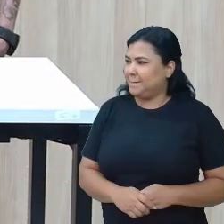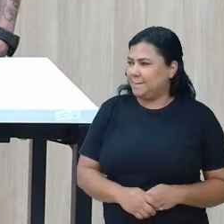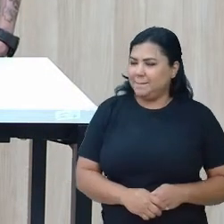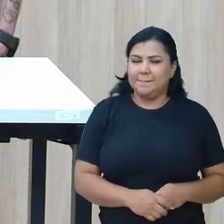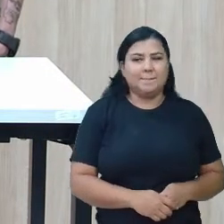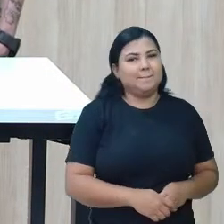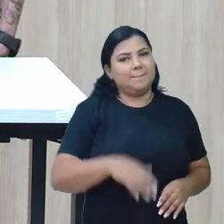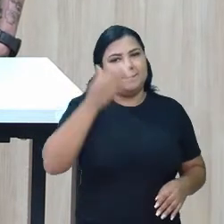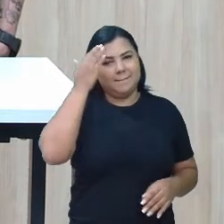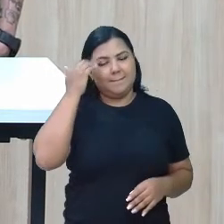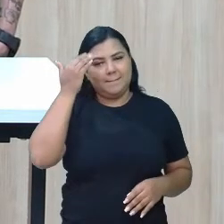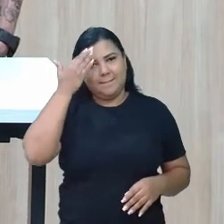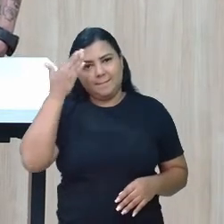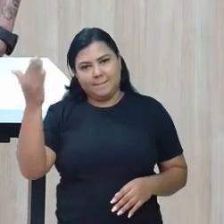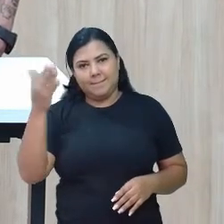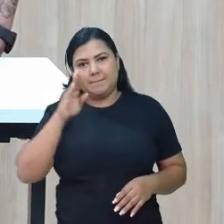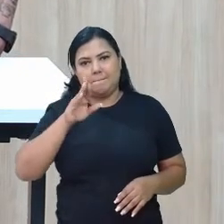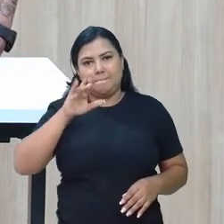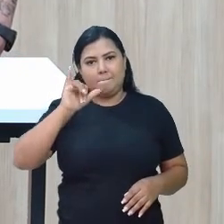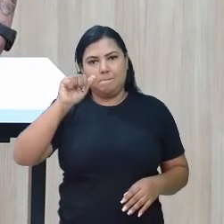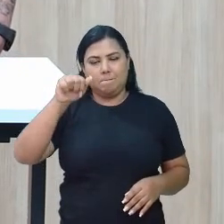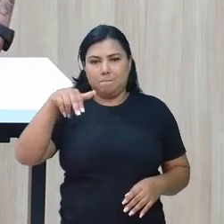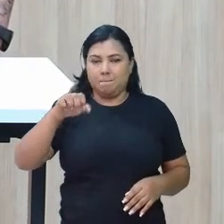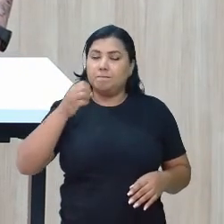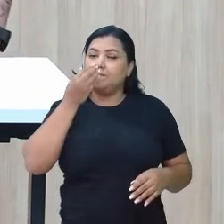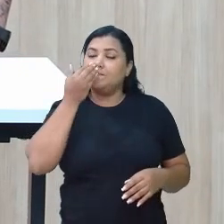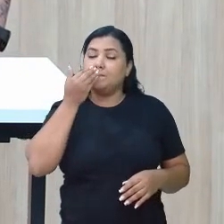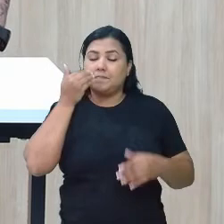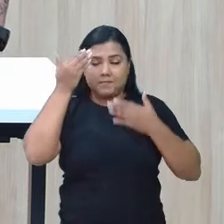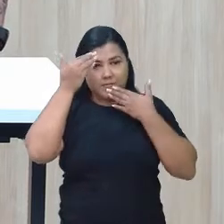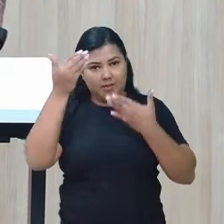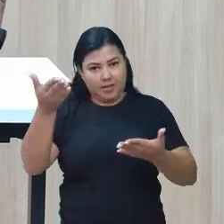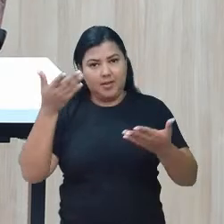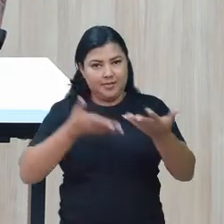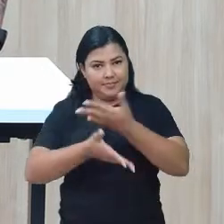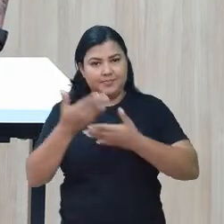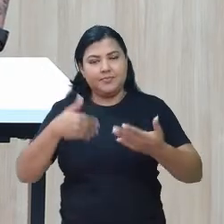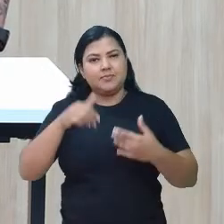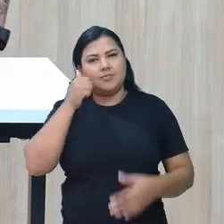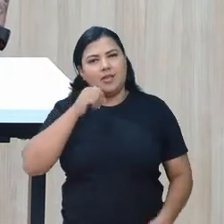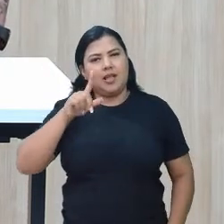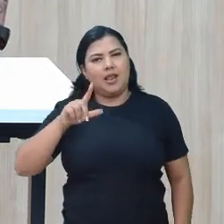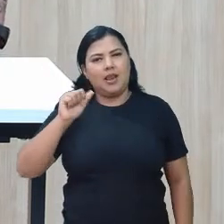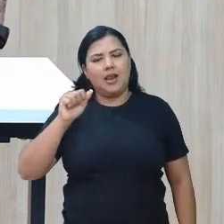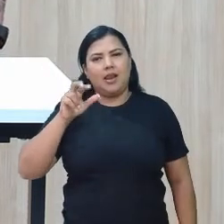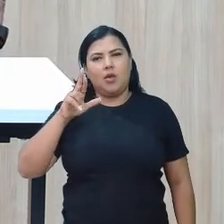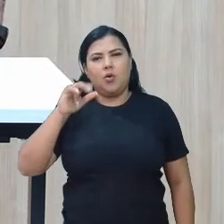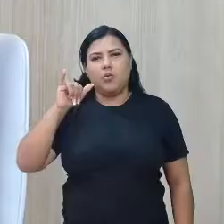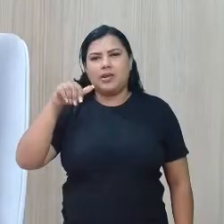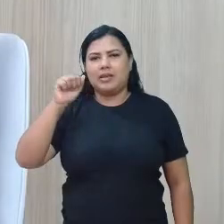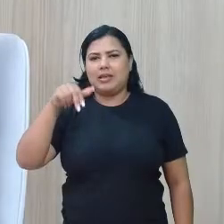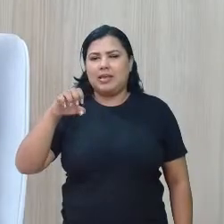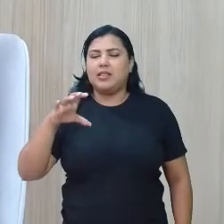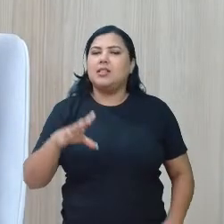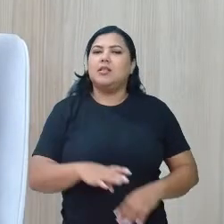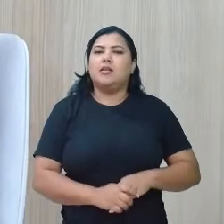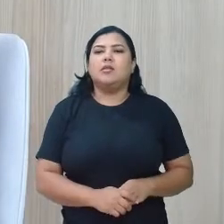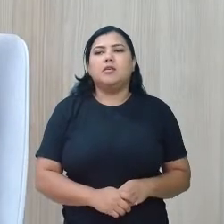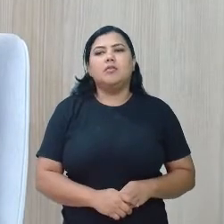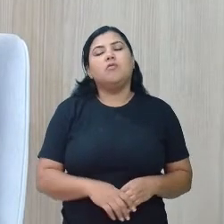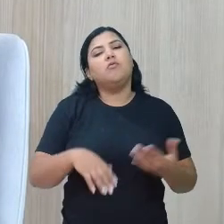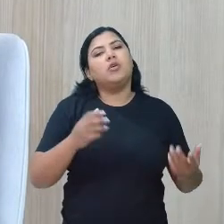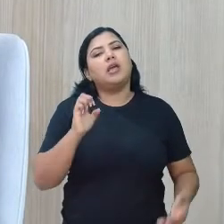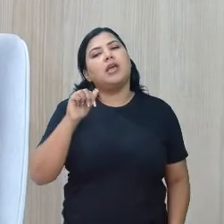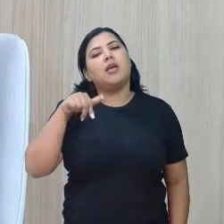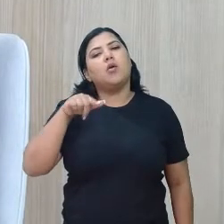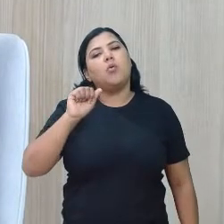Valeu, Briane. Obrigado aí pela participação, tá certo? E quem fez a pergunta foi a Lauriane? Quem fez a pergunta sobre